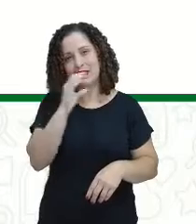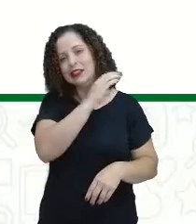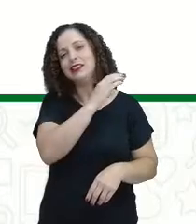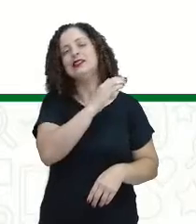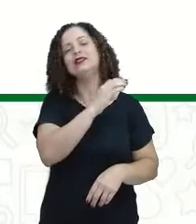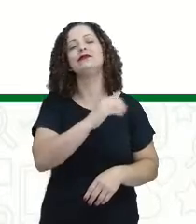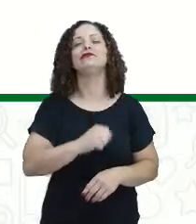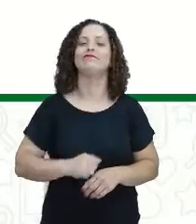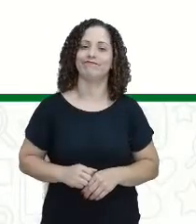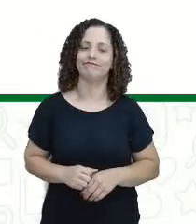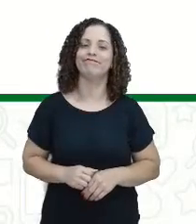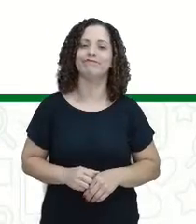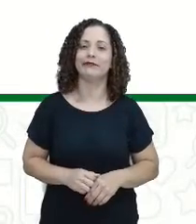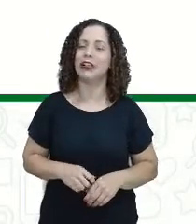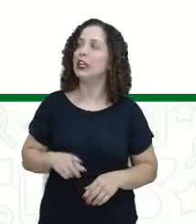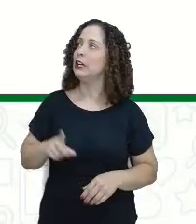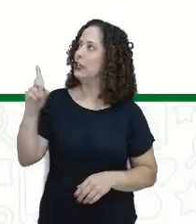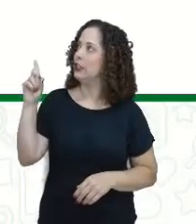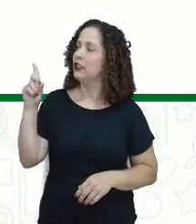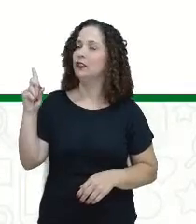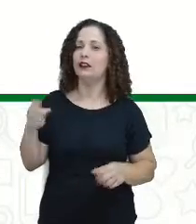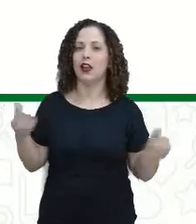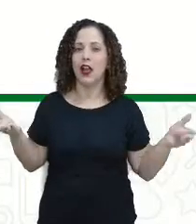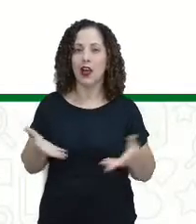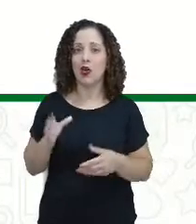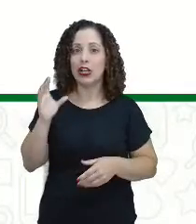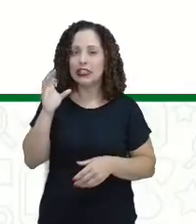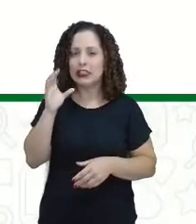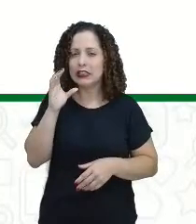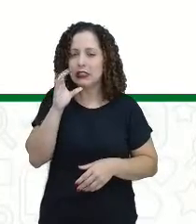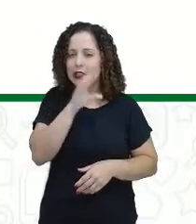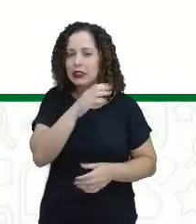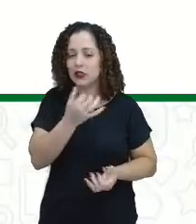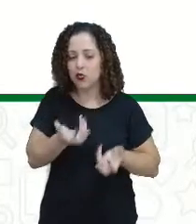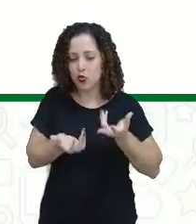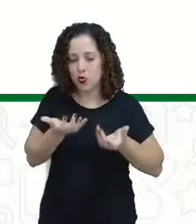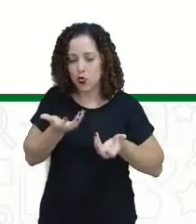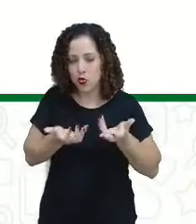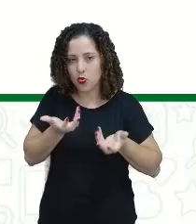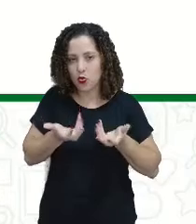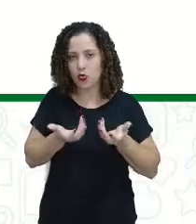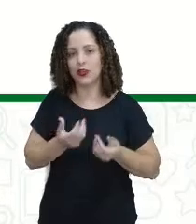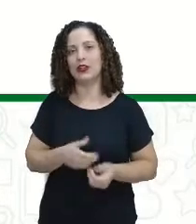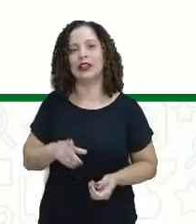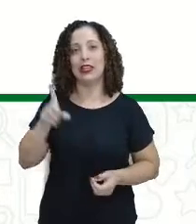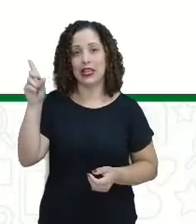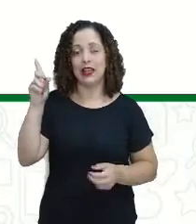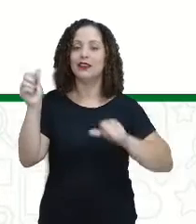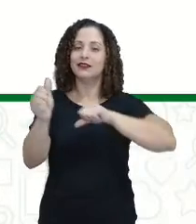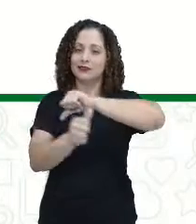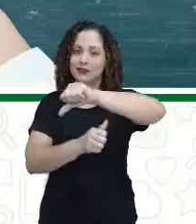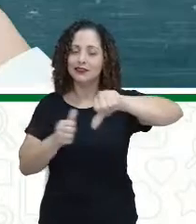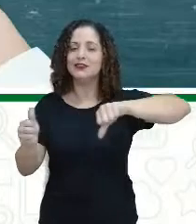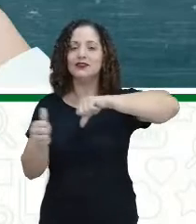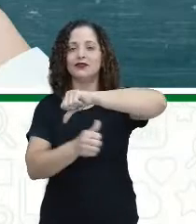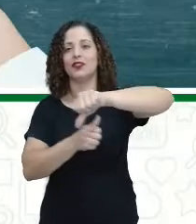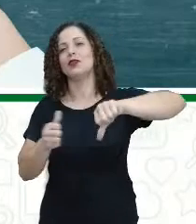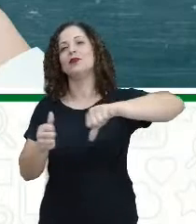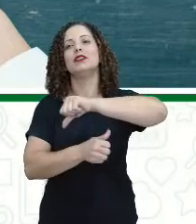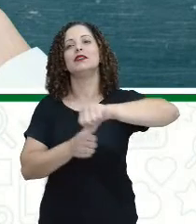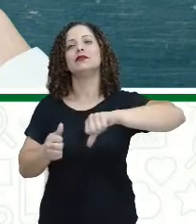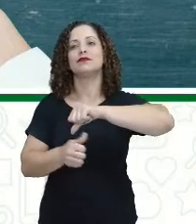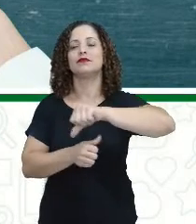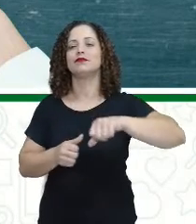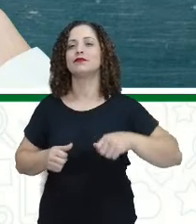no ambiente, né? Ele está exposto ao calor. E aí, esta matéria, ela vai se modificar,